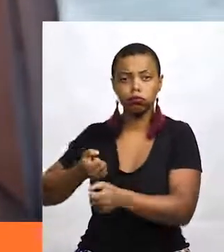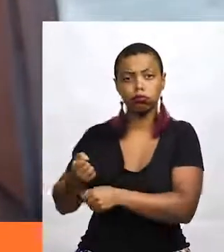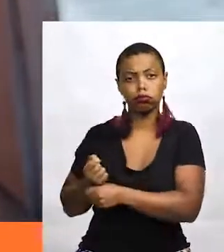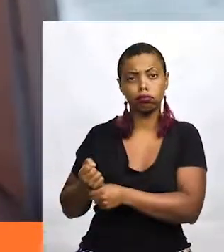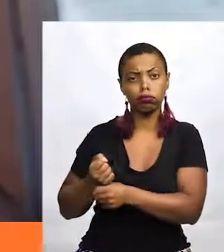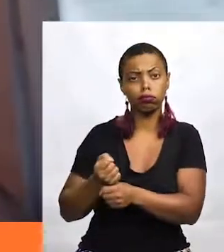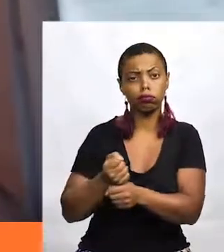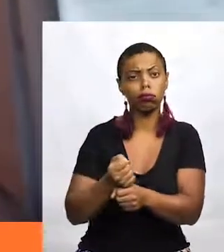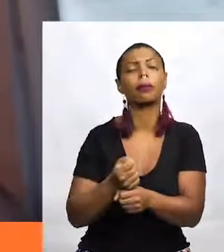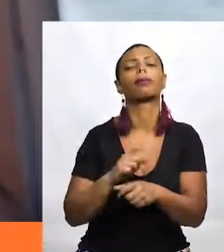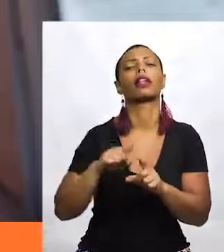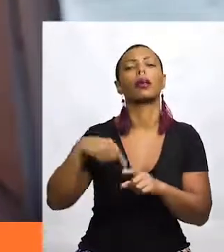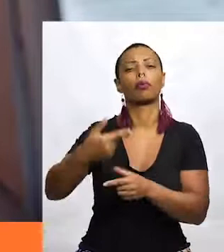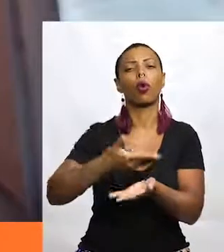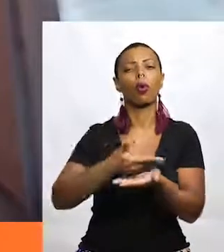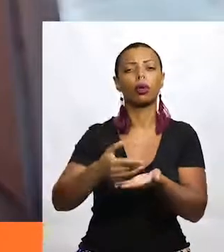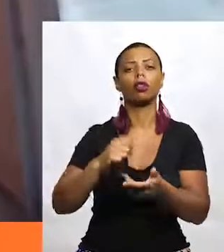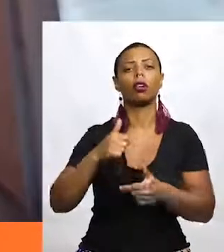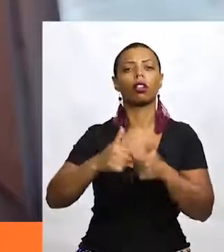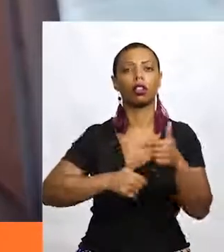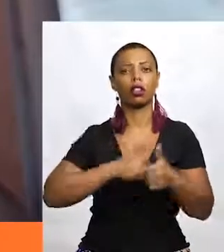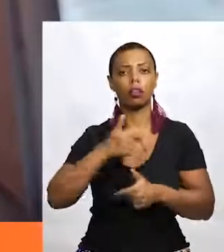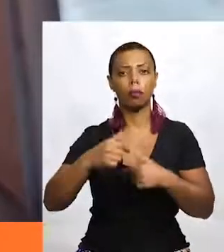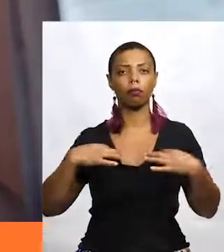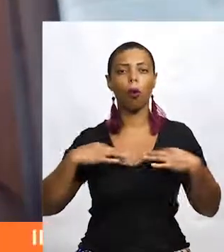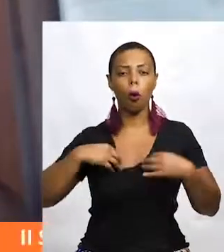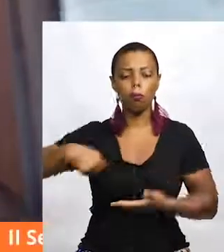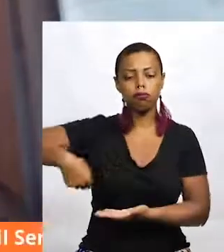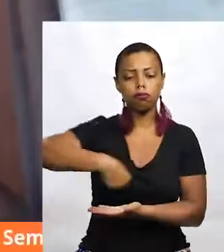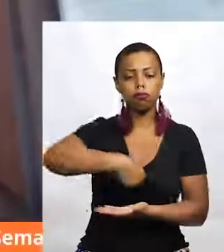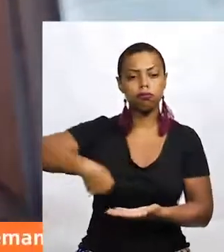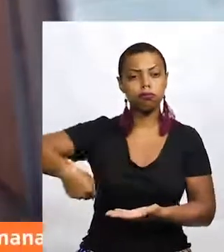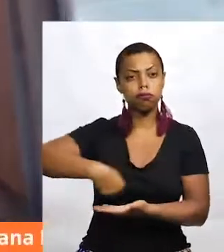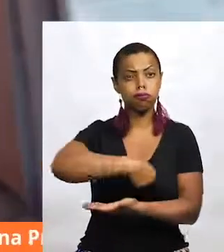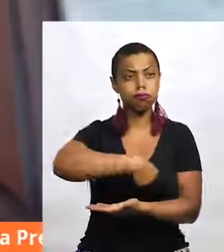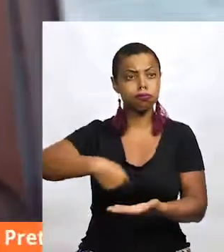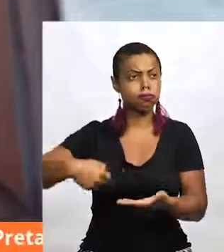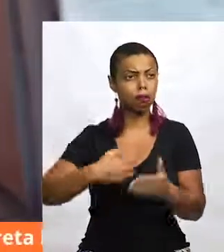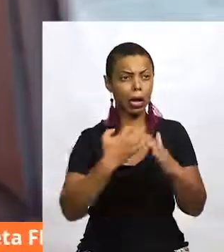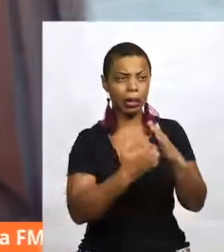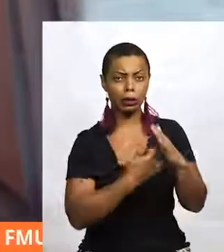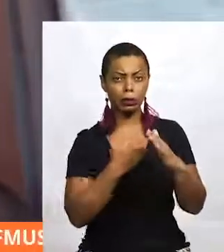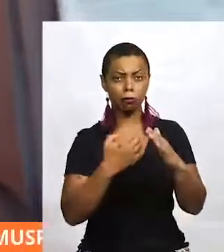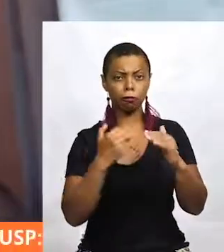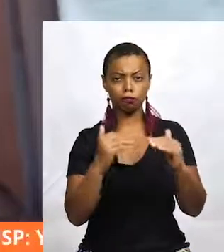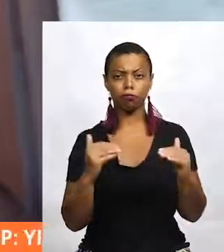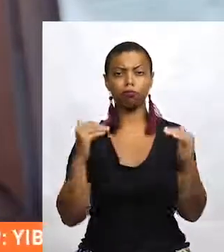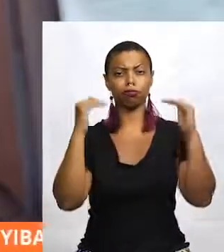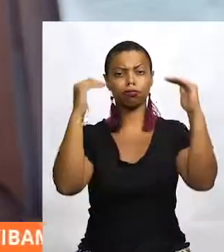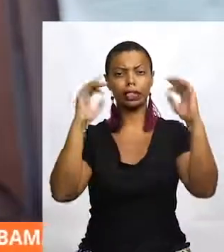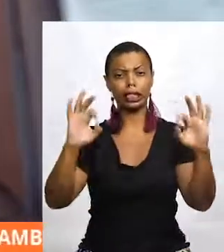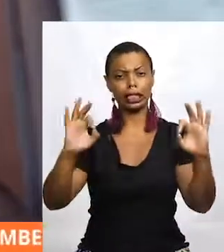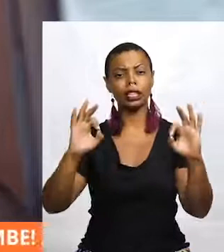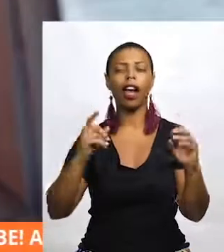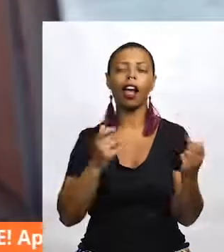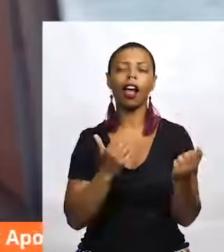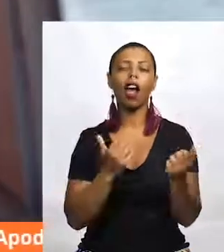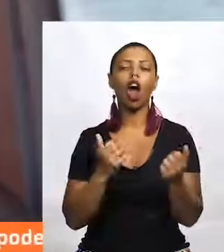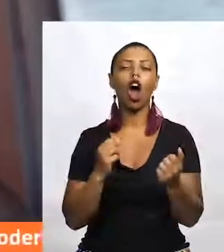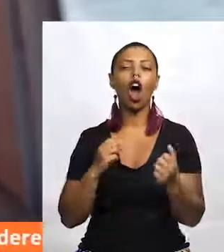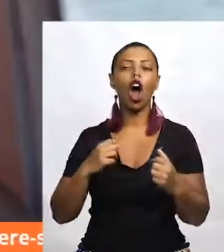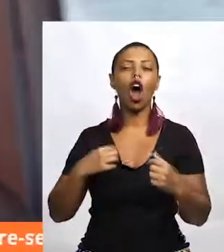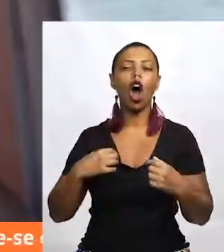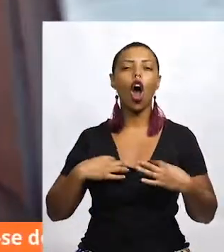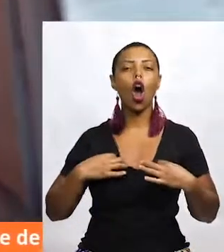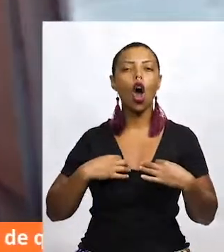tempo. Depois, ela começou a passar roupa para uma grande confecção, que fornecia roupa para Globo e tal. E a gente cresceu